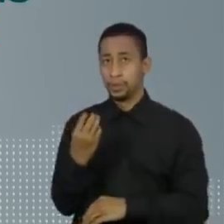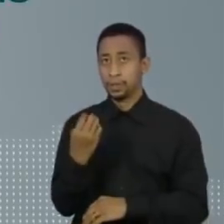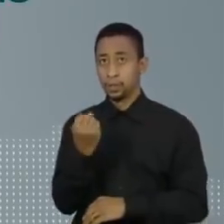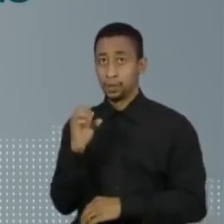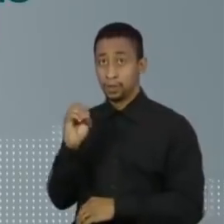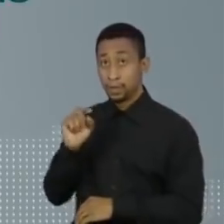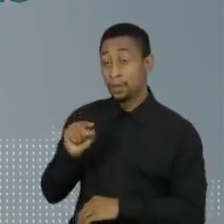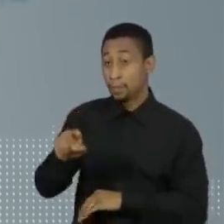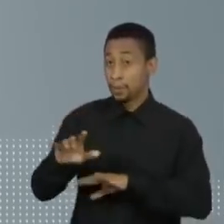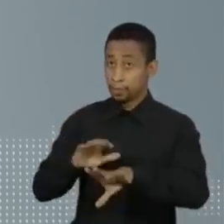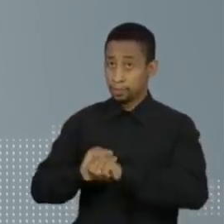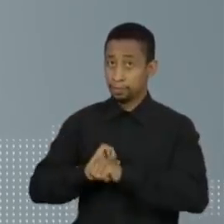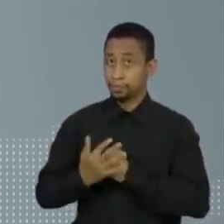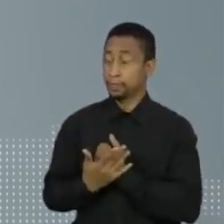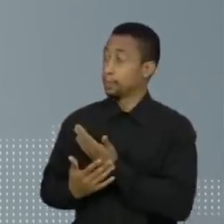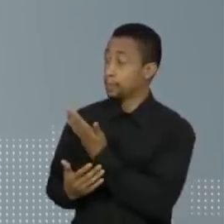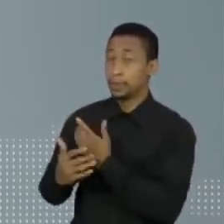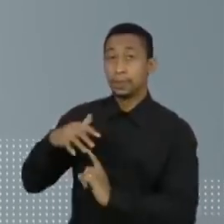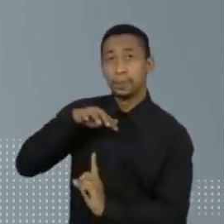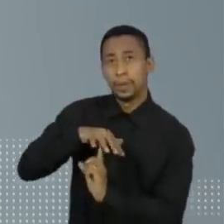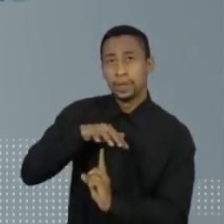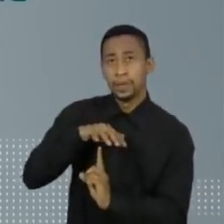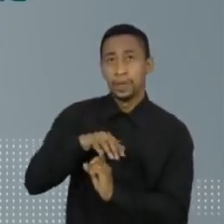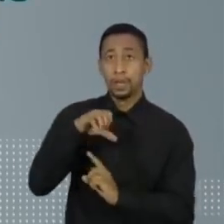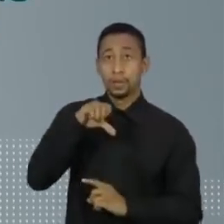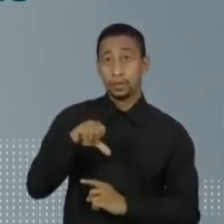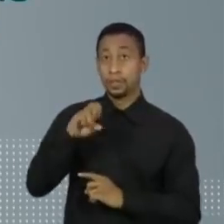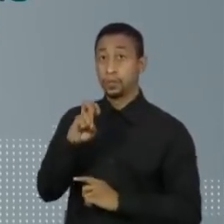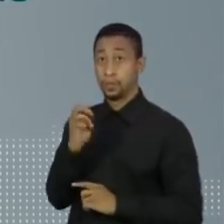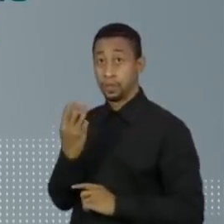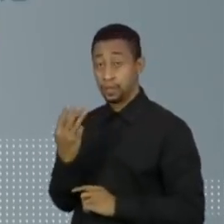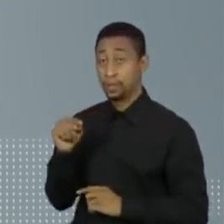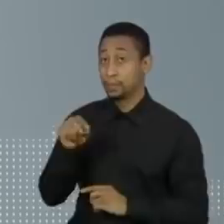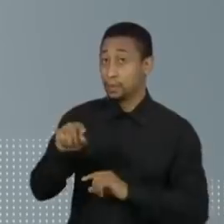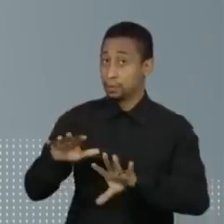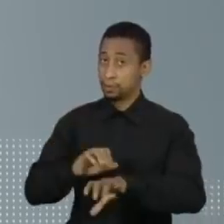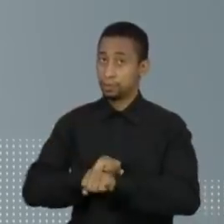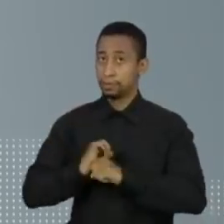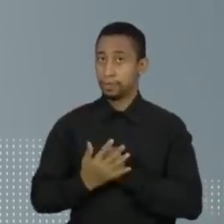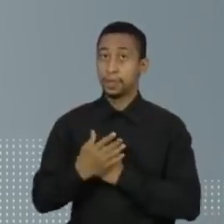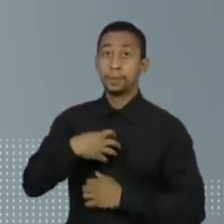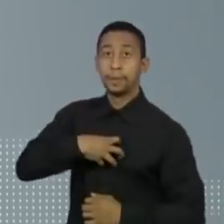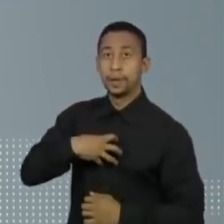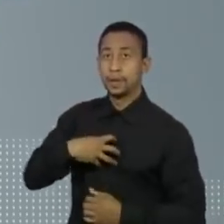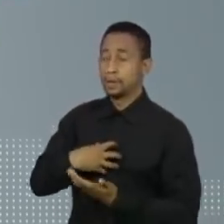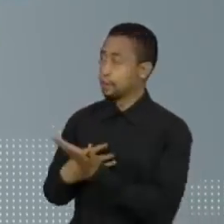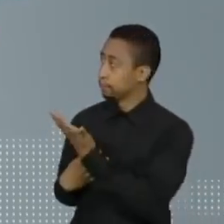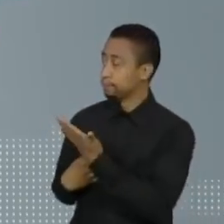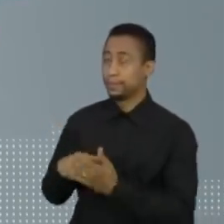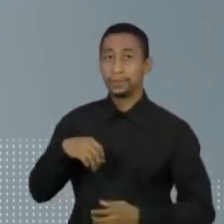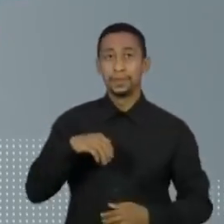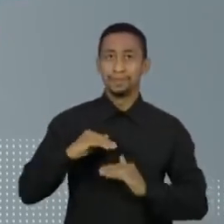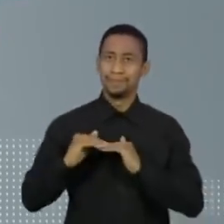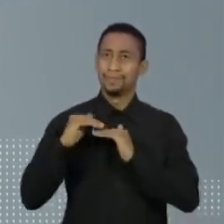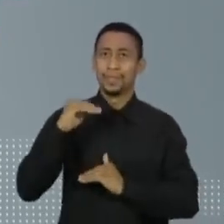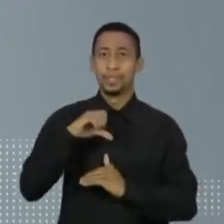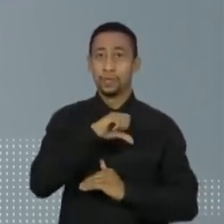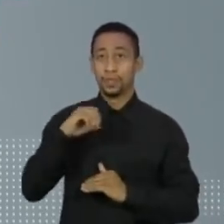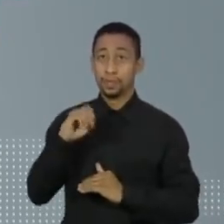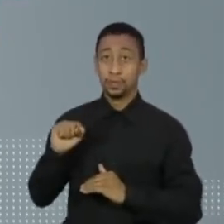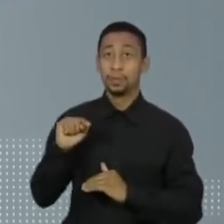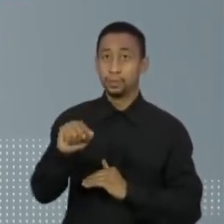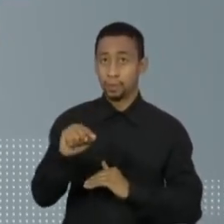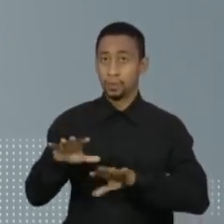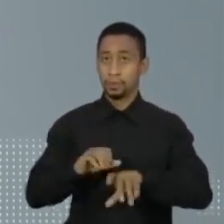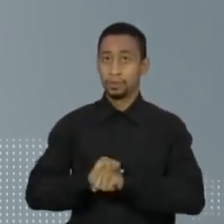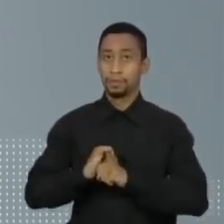de 1 milhão de registros o Paraná tem 953 mil e a Bahia acaba de ultrapassar a marca